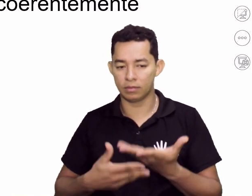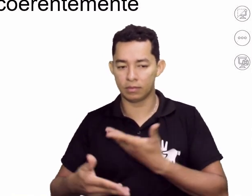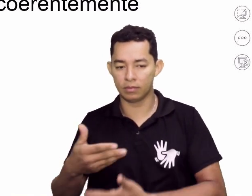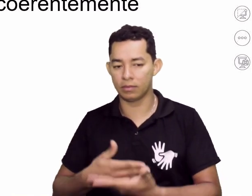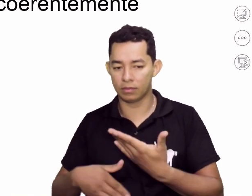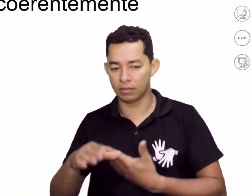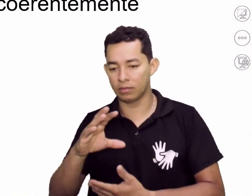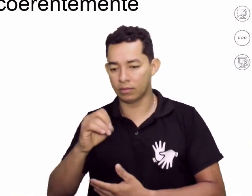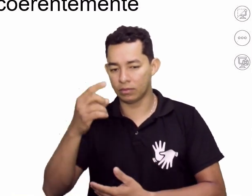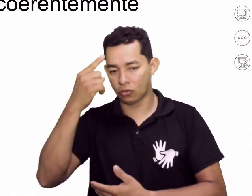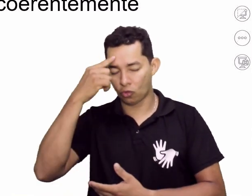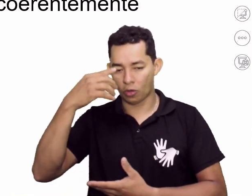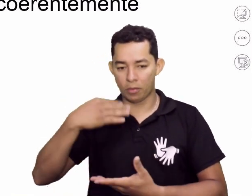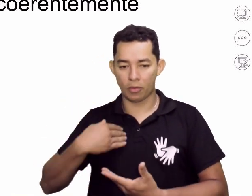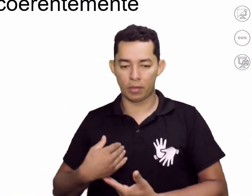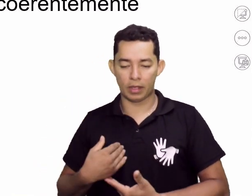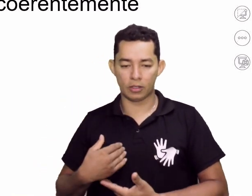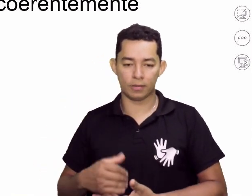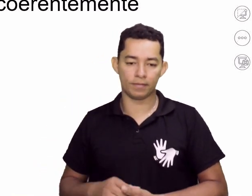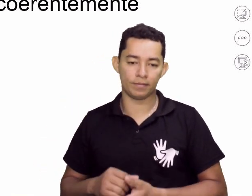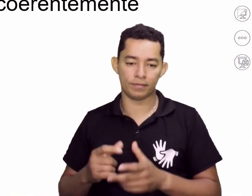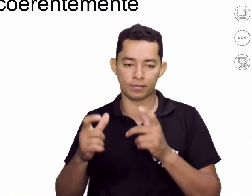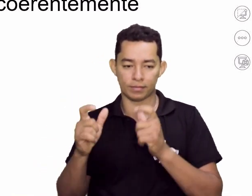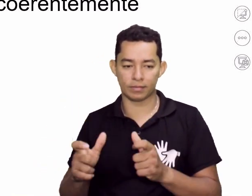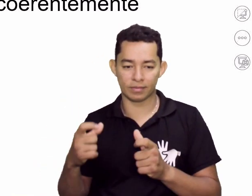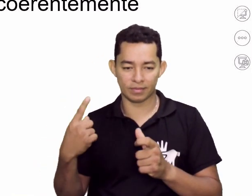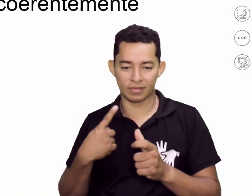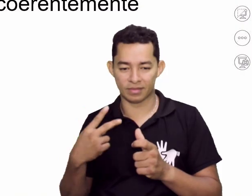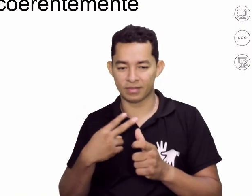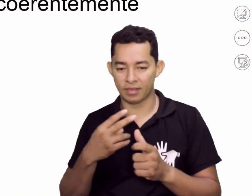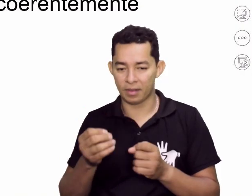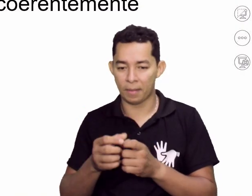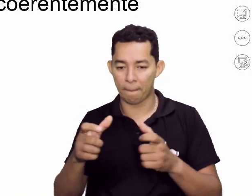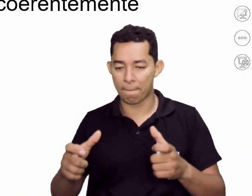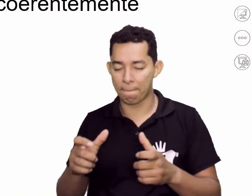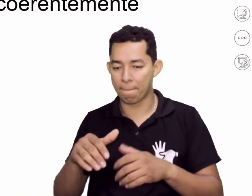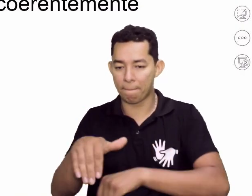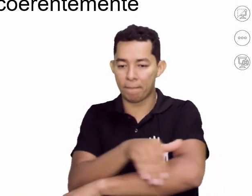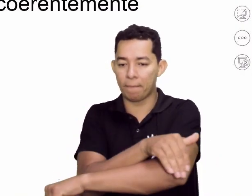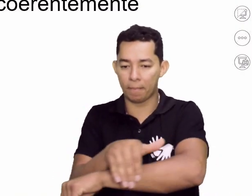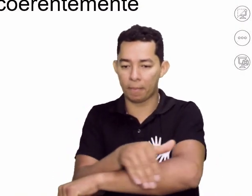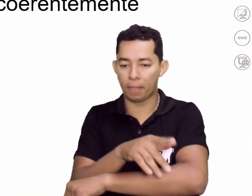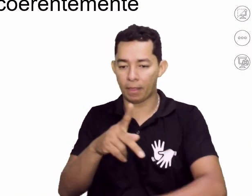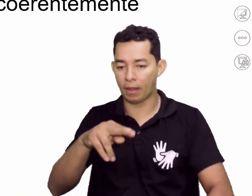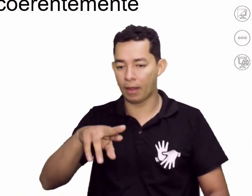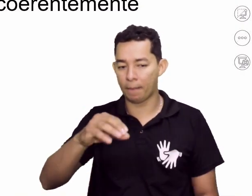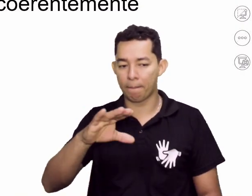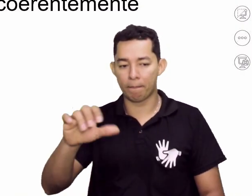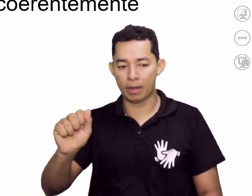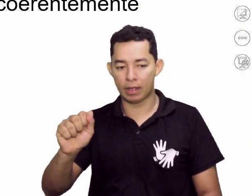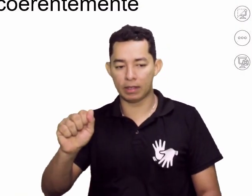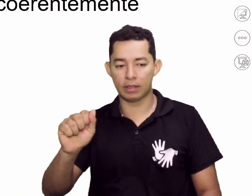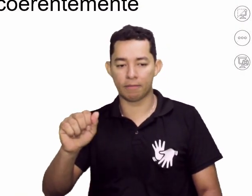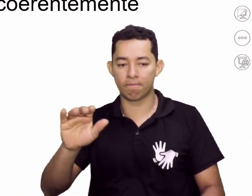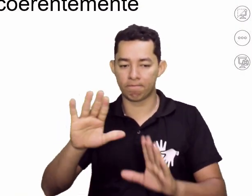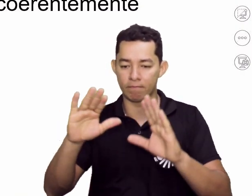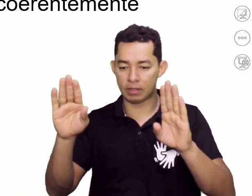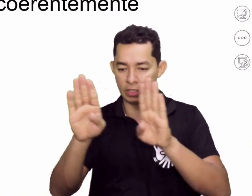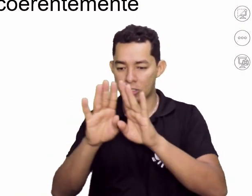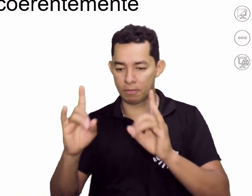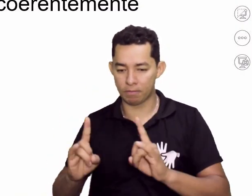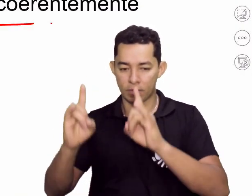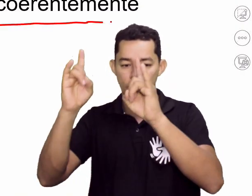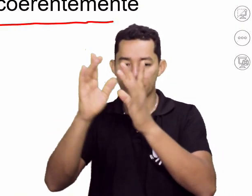novos espaços, ruas, praças, fachadas de preço. Cite um exemplo apresentado